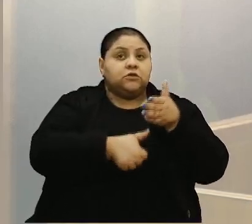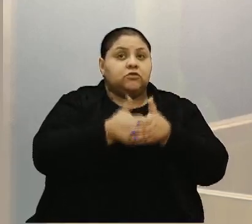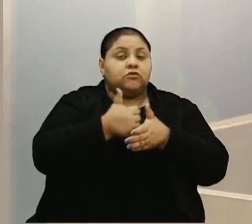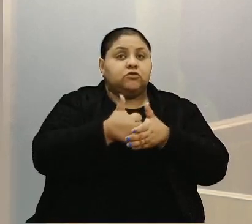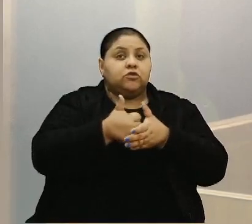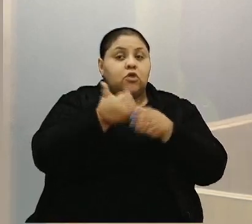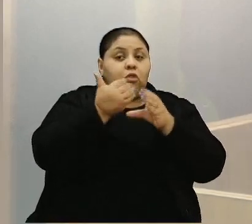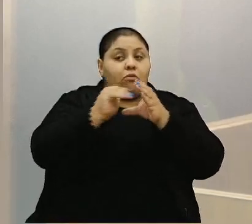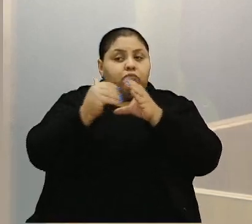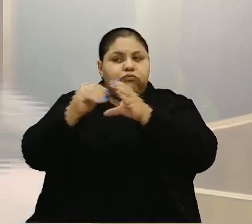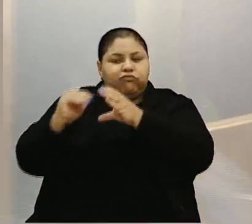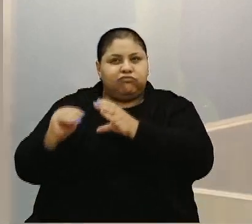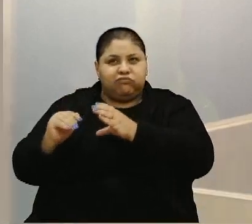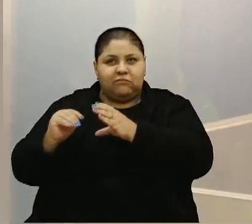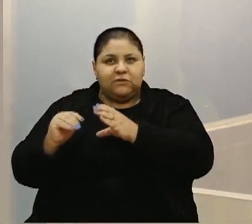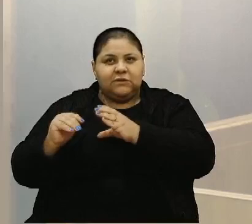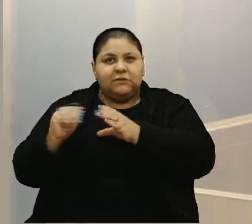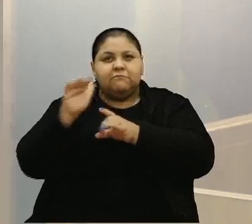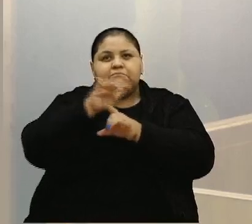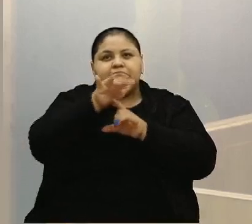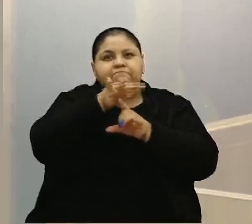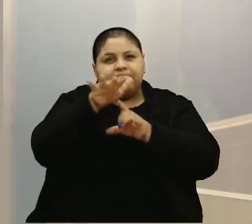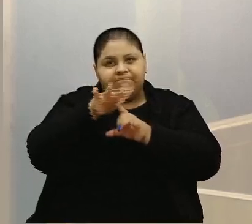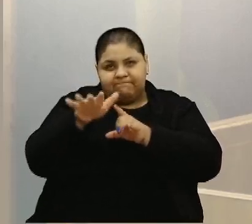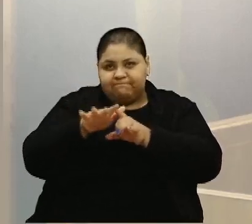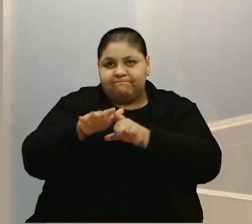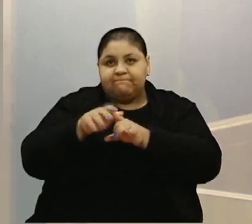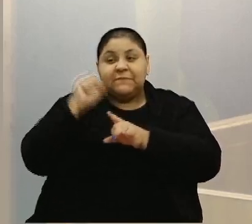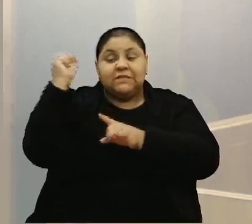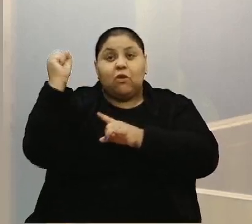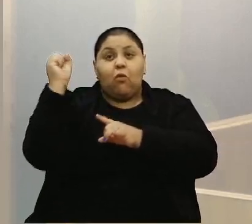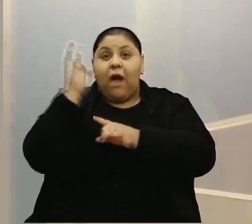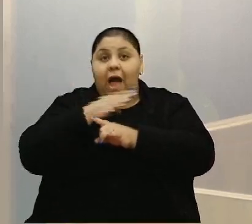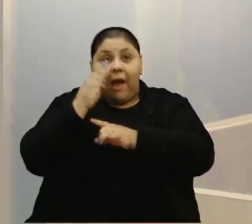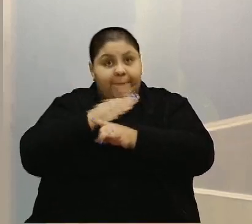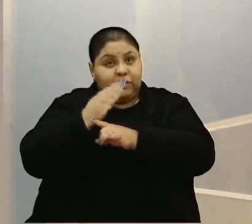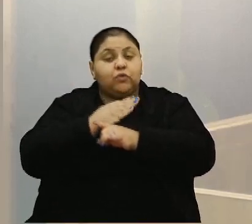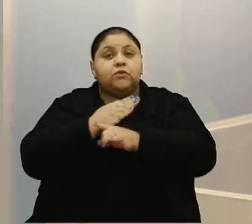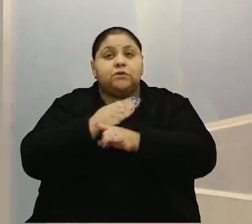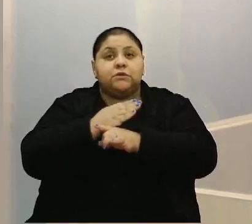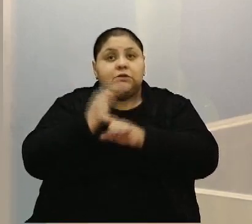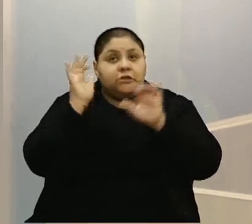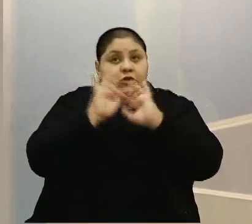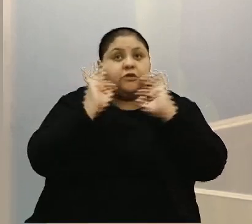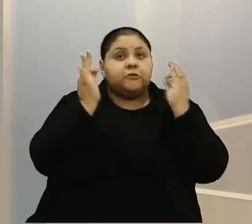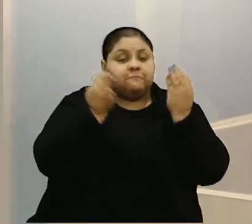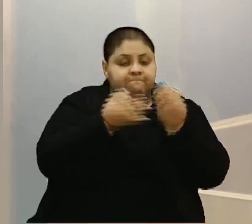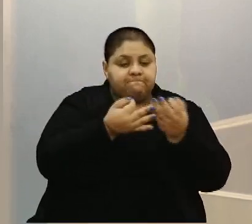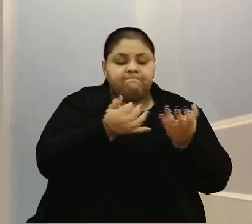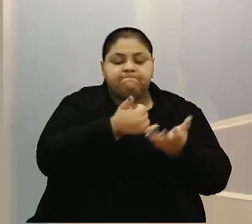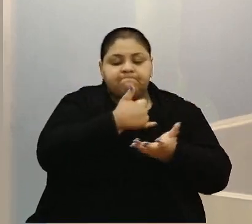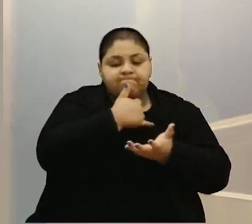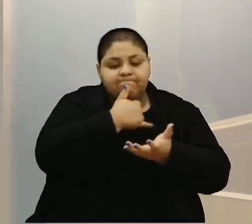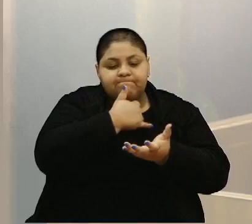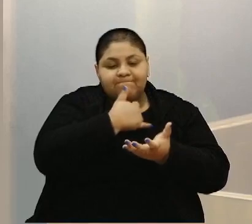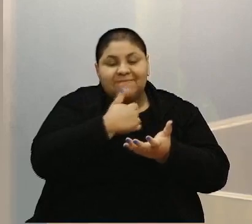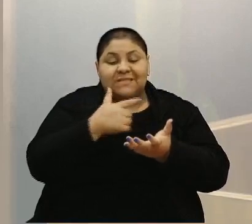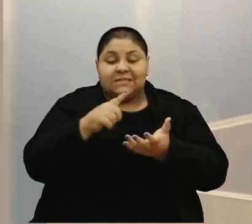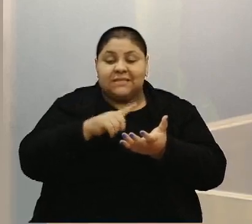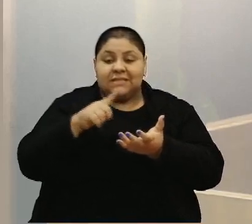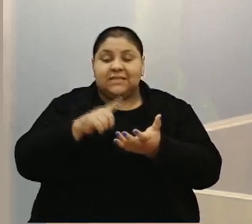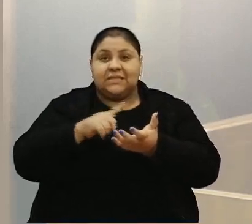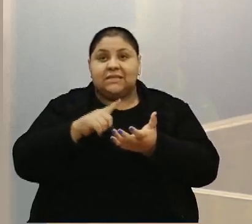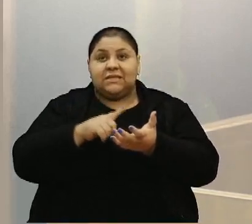encaminhamentos possíveis para essas demandas que são tão urgentes, para essas famílias que infelizmente incorrem risco